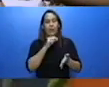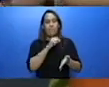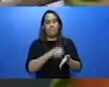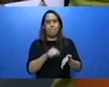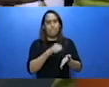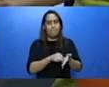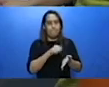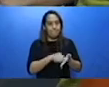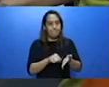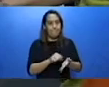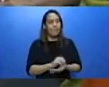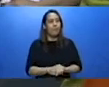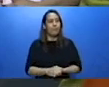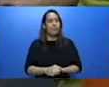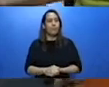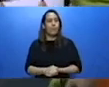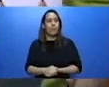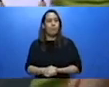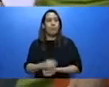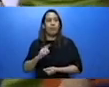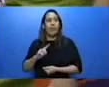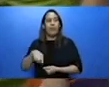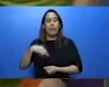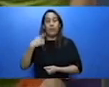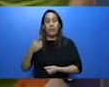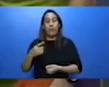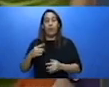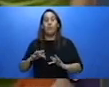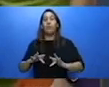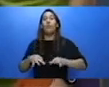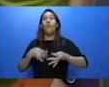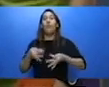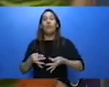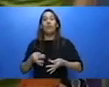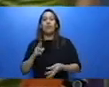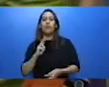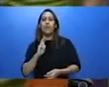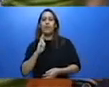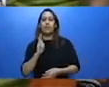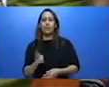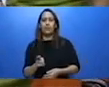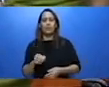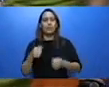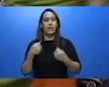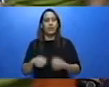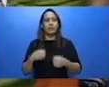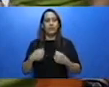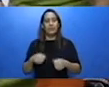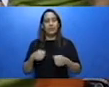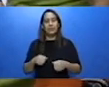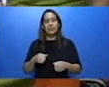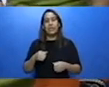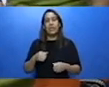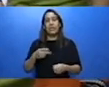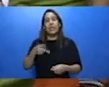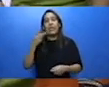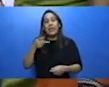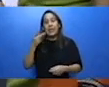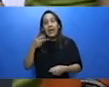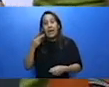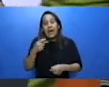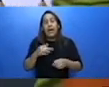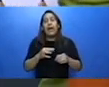ó. Depois do resultado, é preciso narrar,